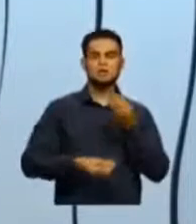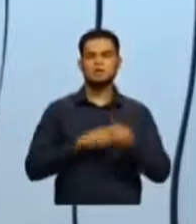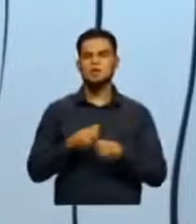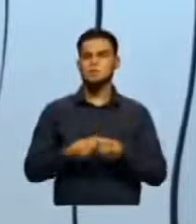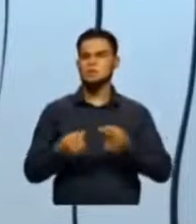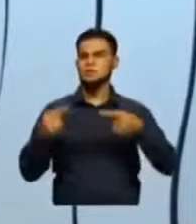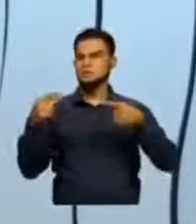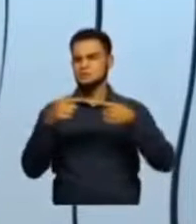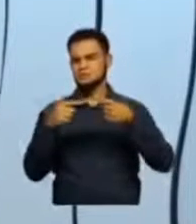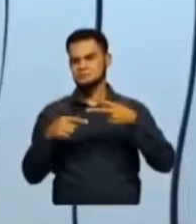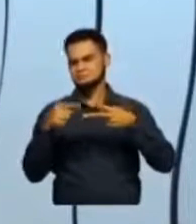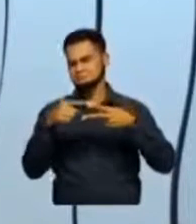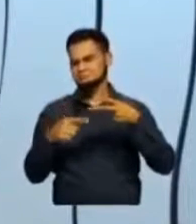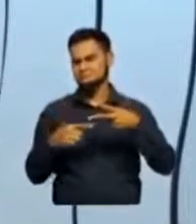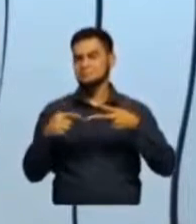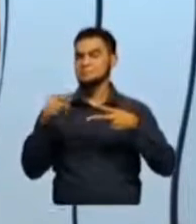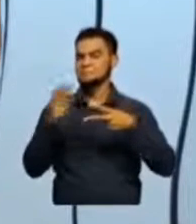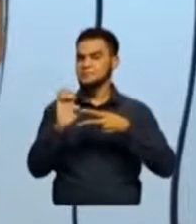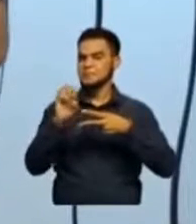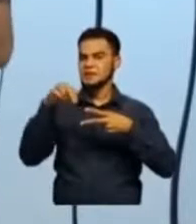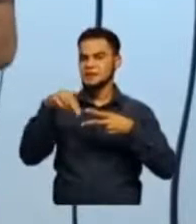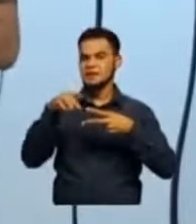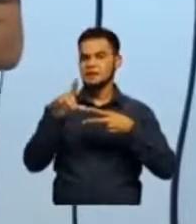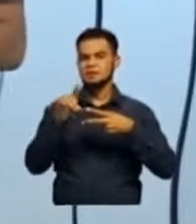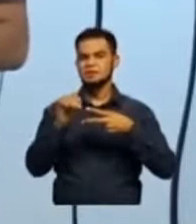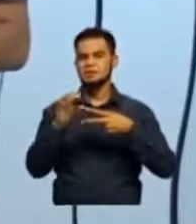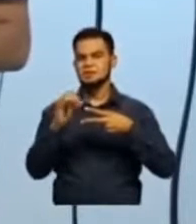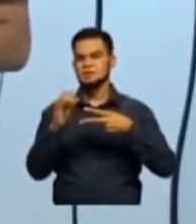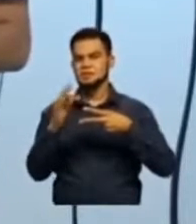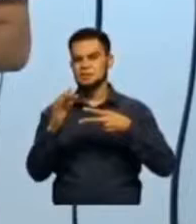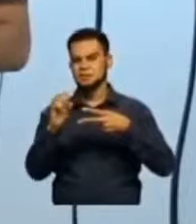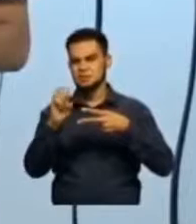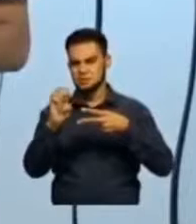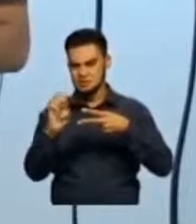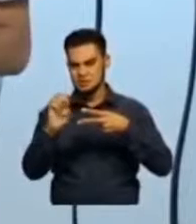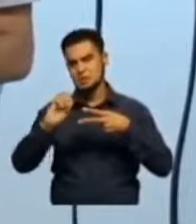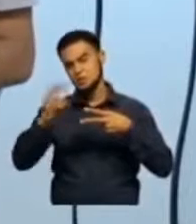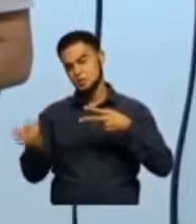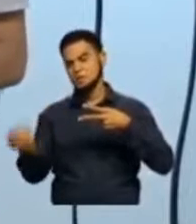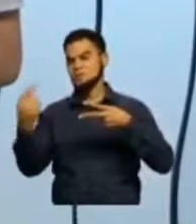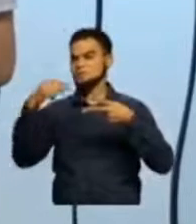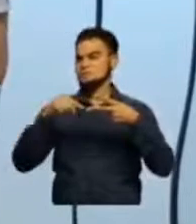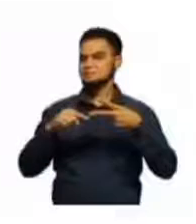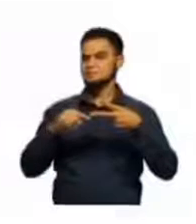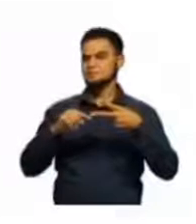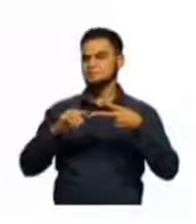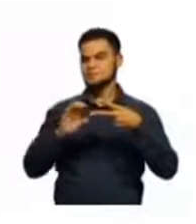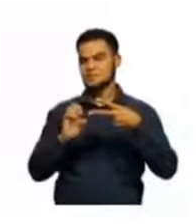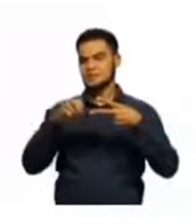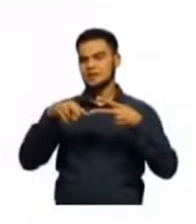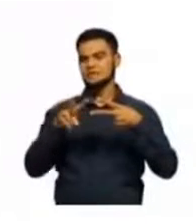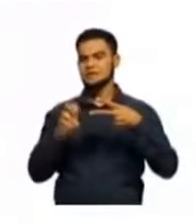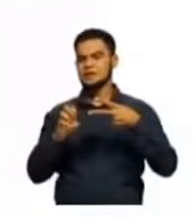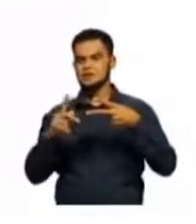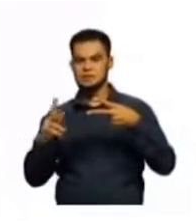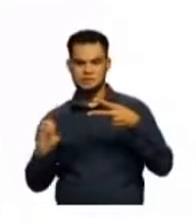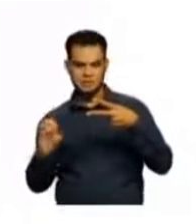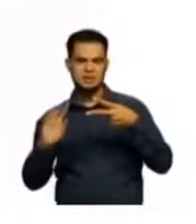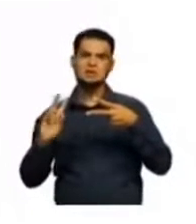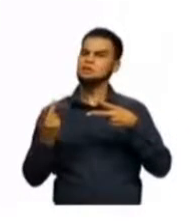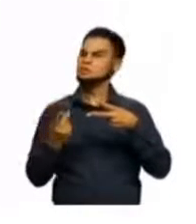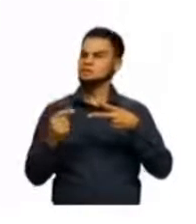através de endocitose ou da fusão do material, do seu envelope. Ocorreu a fusão,